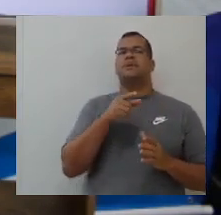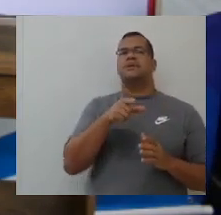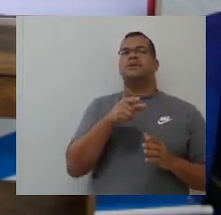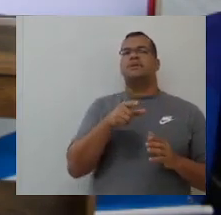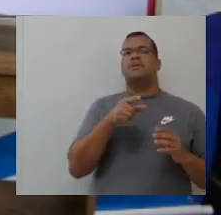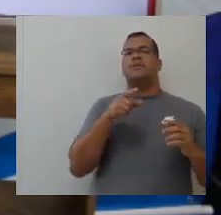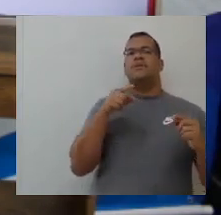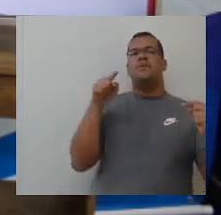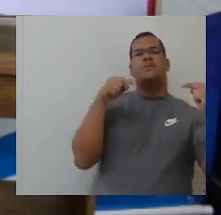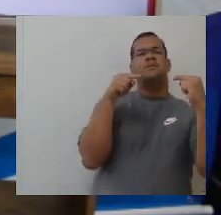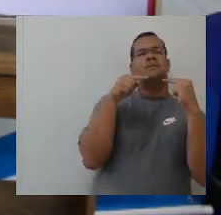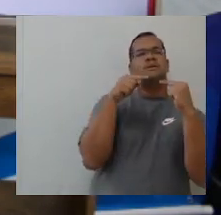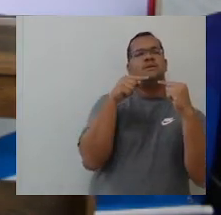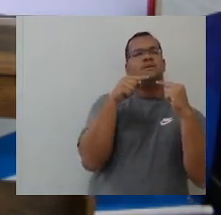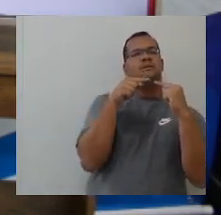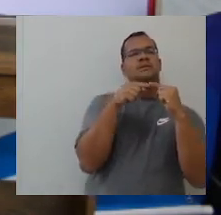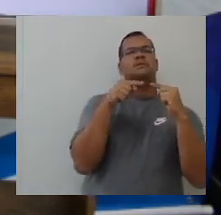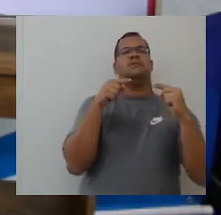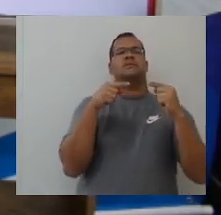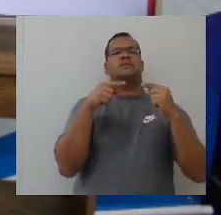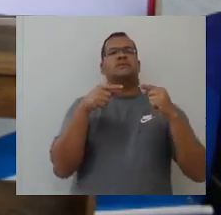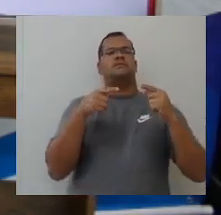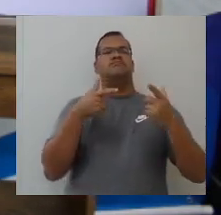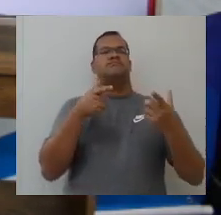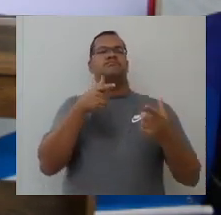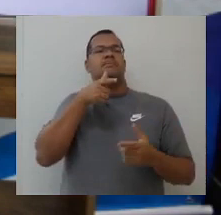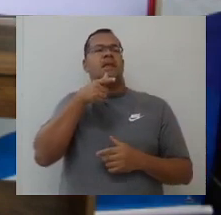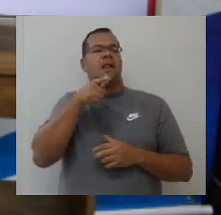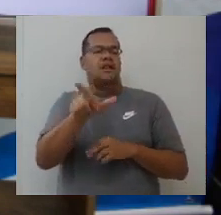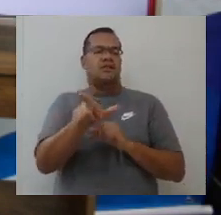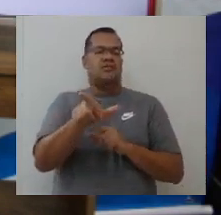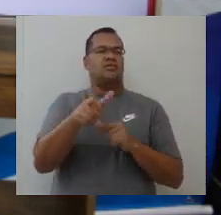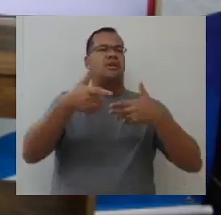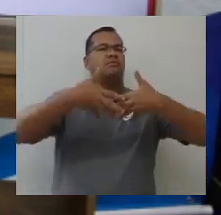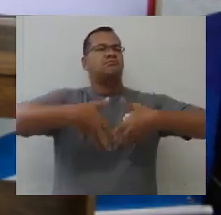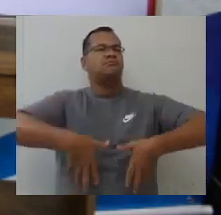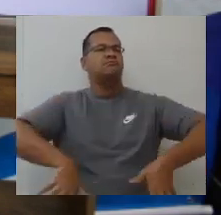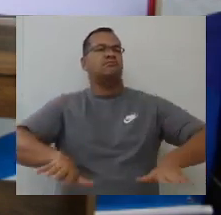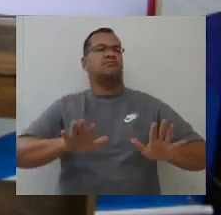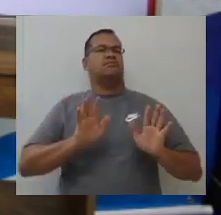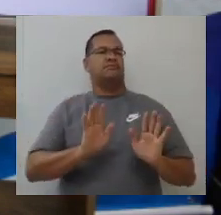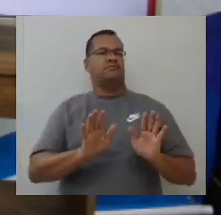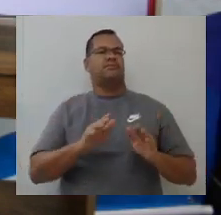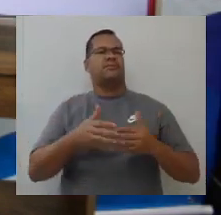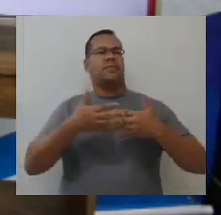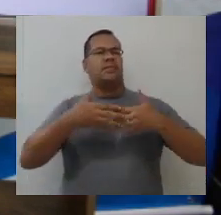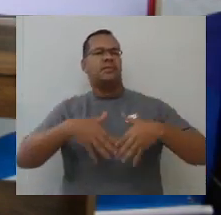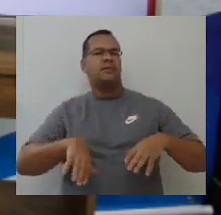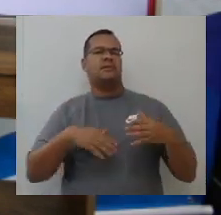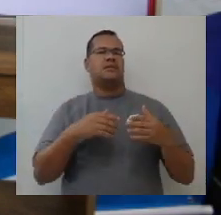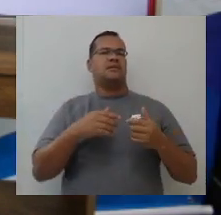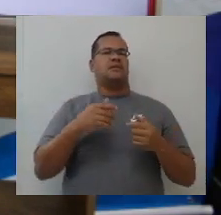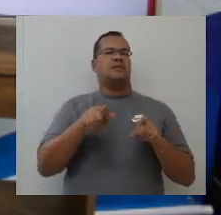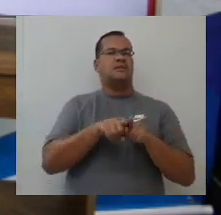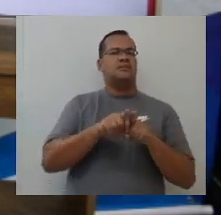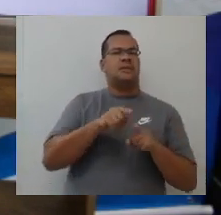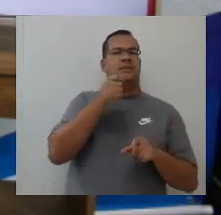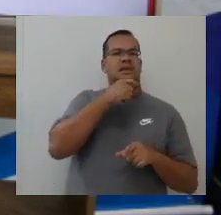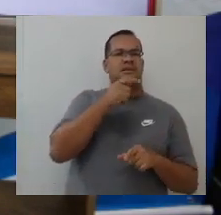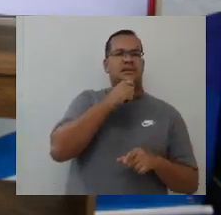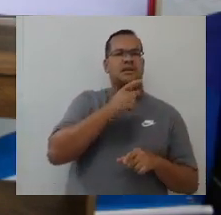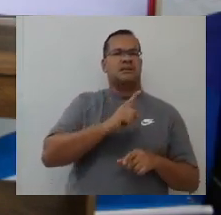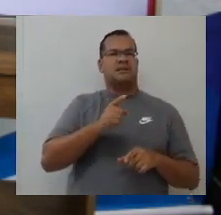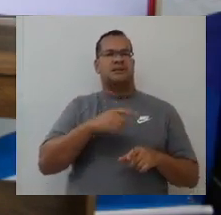com o propósito de deixar a língua mais natural, né? De deixar a língua mais divertida, não